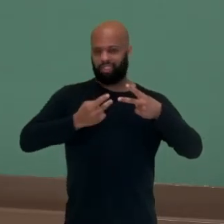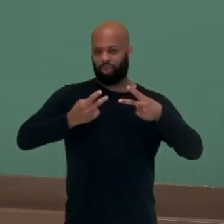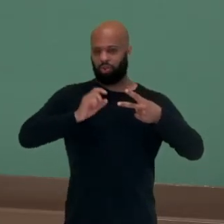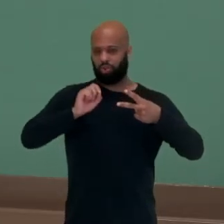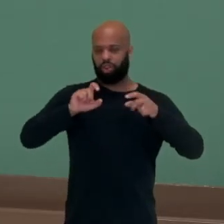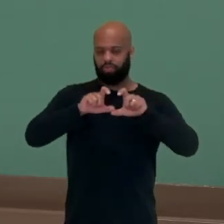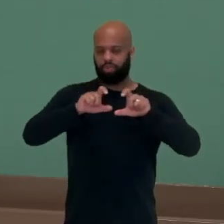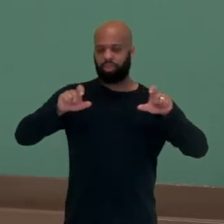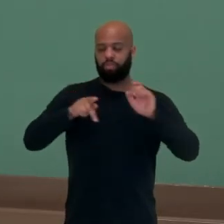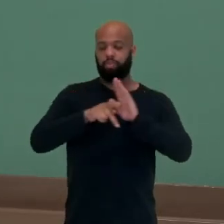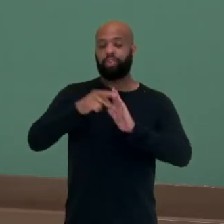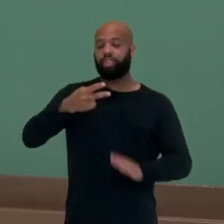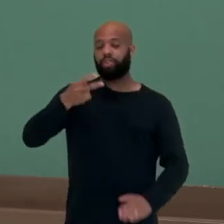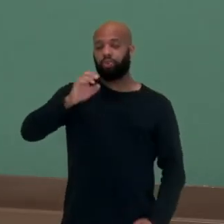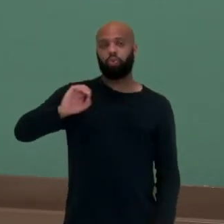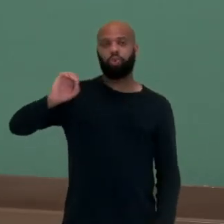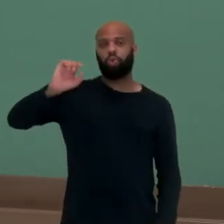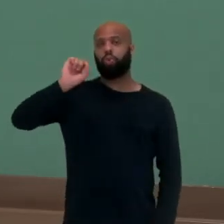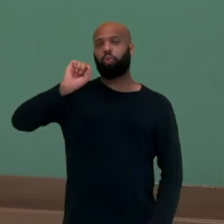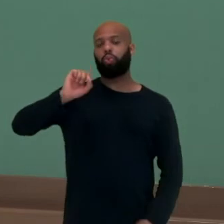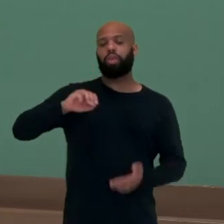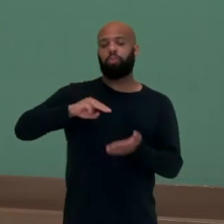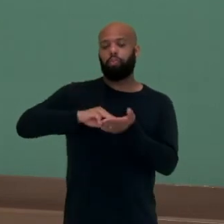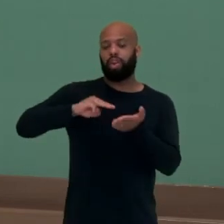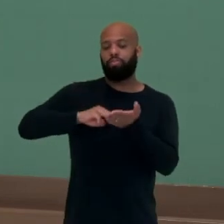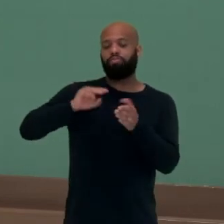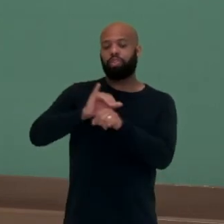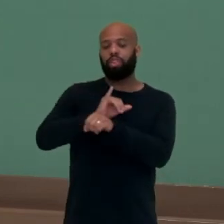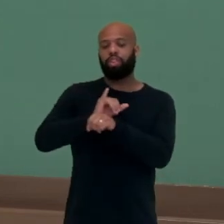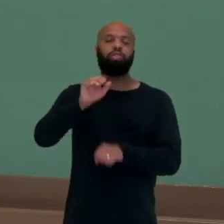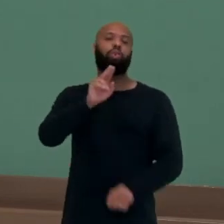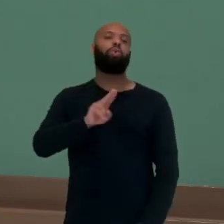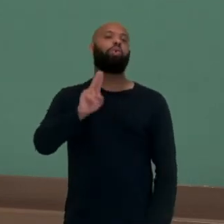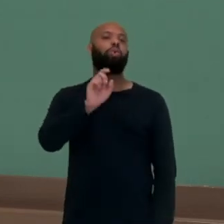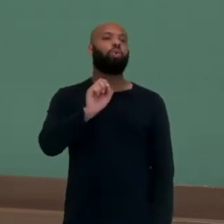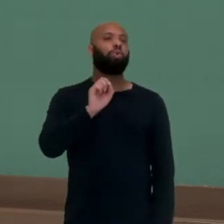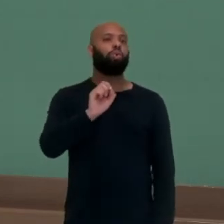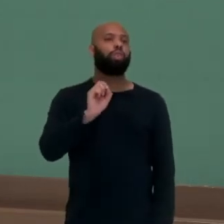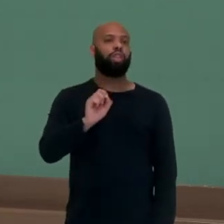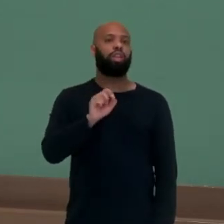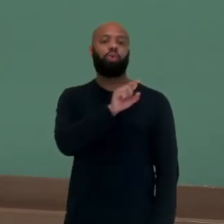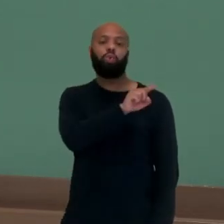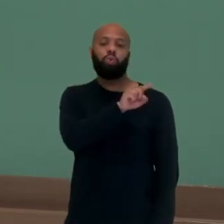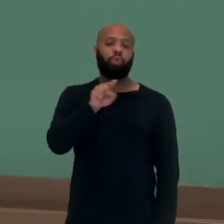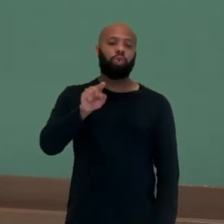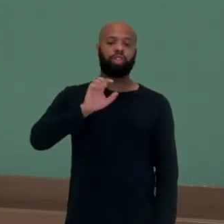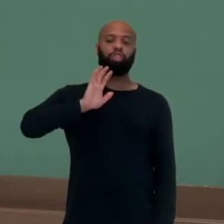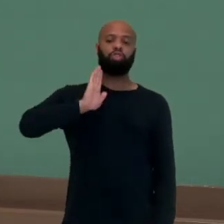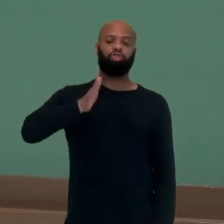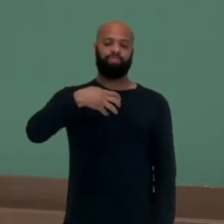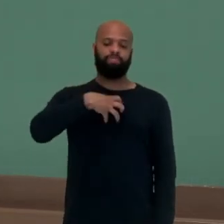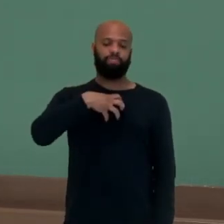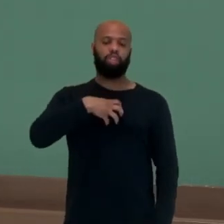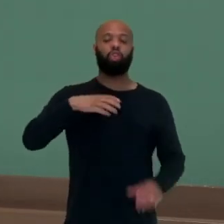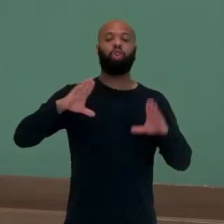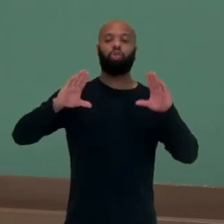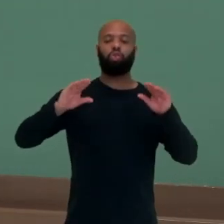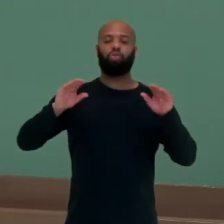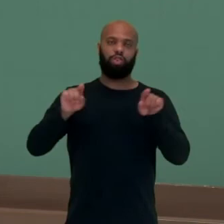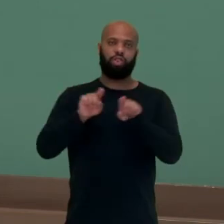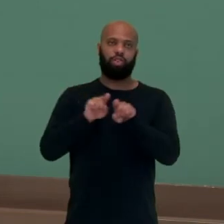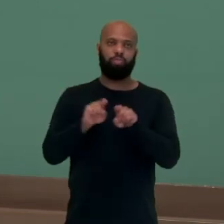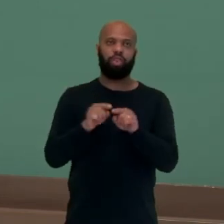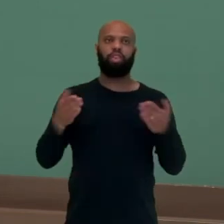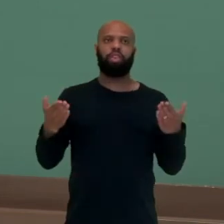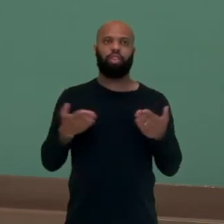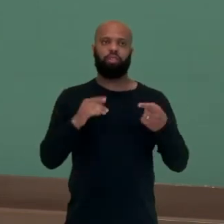de segundo grau. Qual o método que vocês vão utilizar para a equação de segundo grau? É aquela que você se sente confortável, tá, gente? Então, vamos começar com a